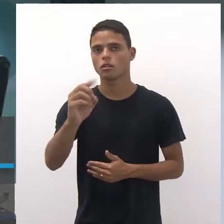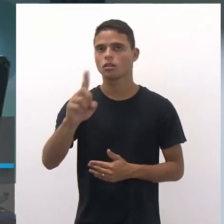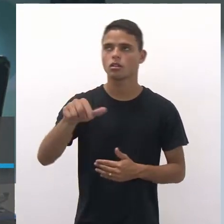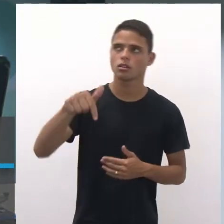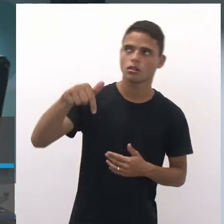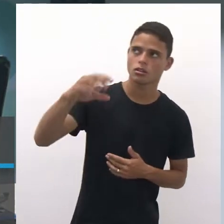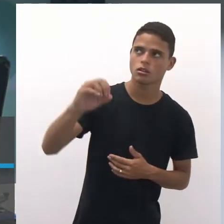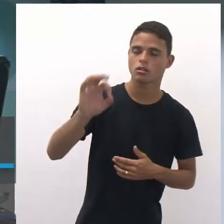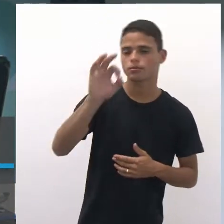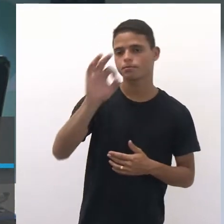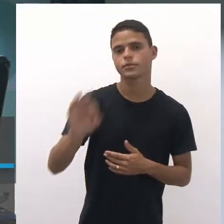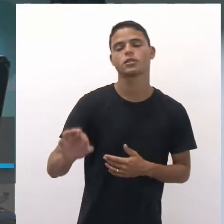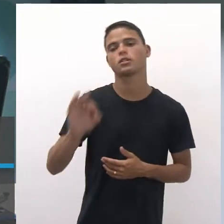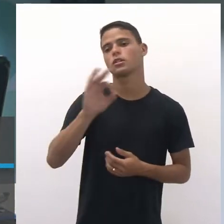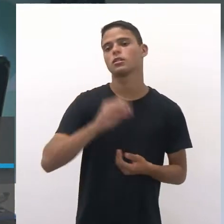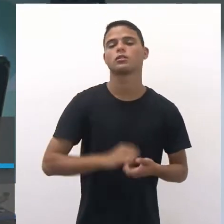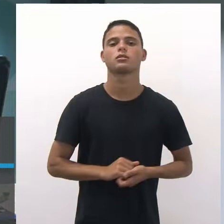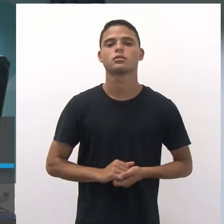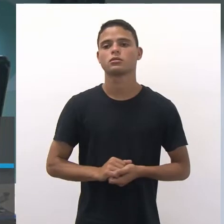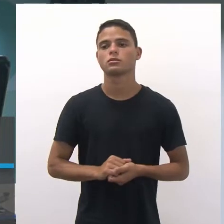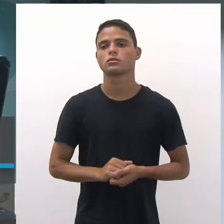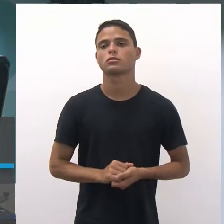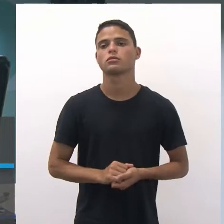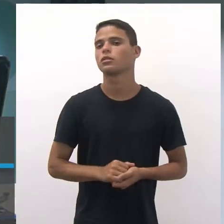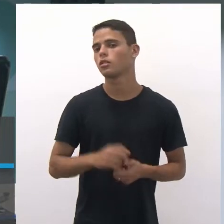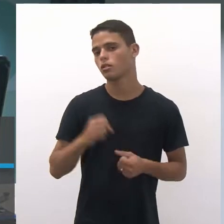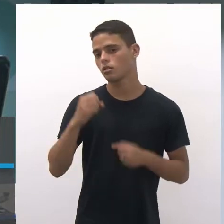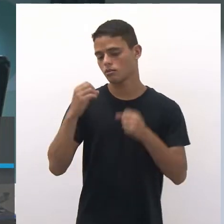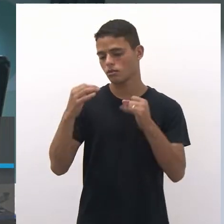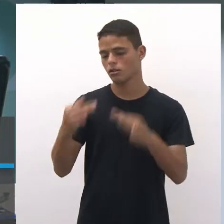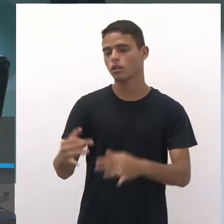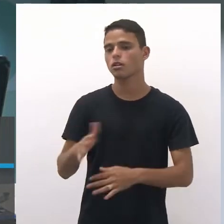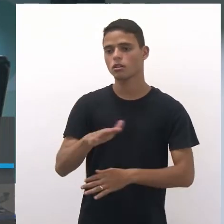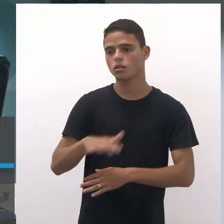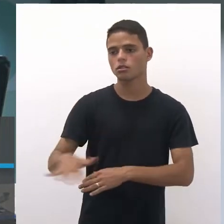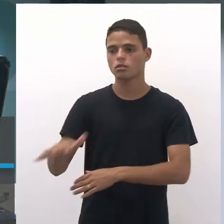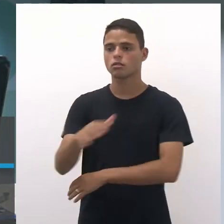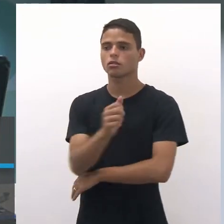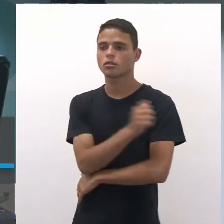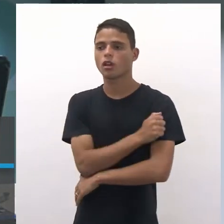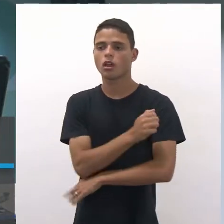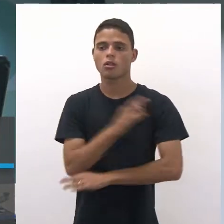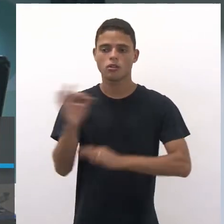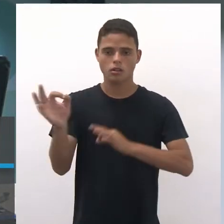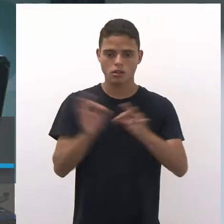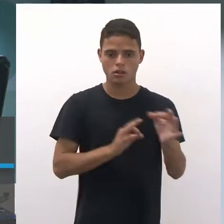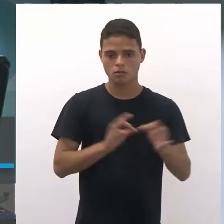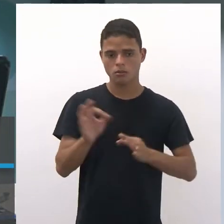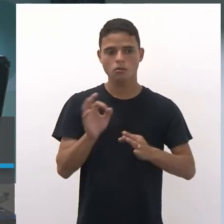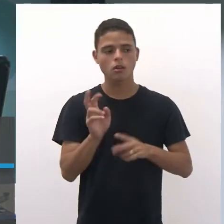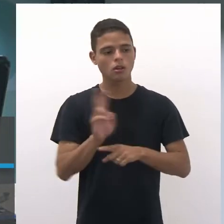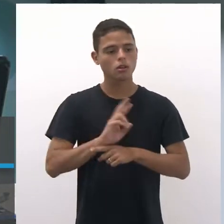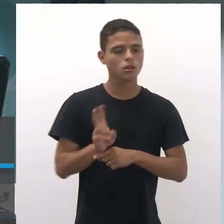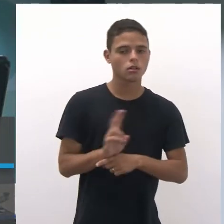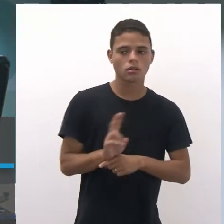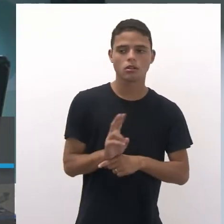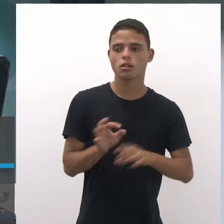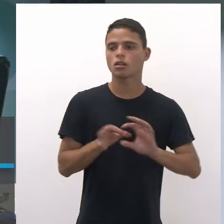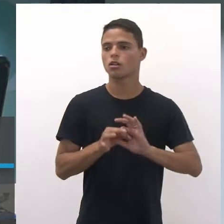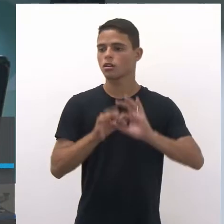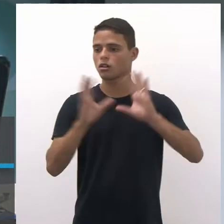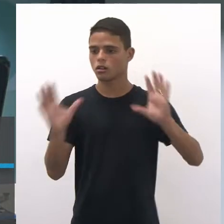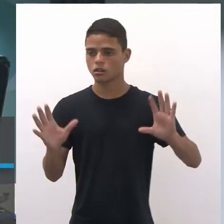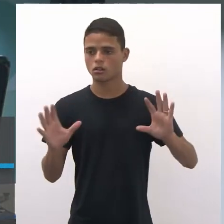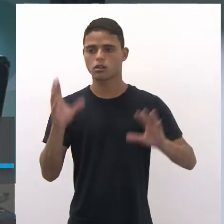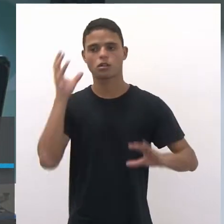o seguinte, aluno que fizer uma análise dos filmes, das animações que eu deixar disponível no blog e